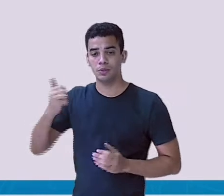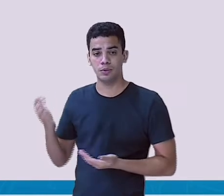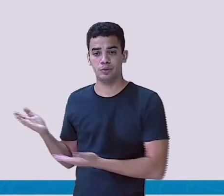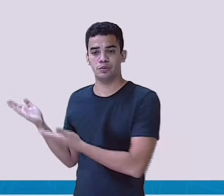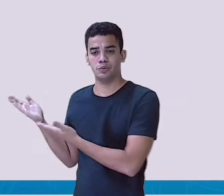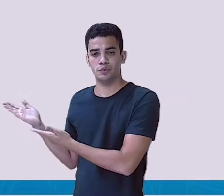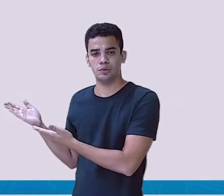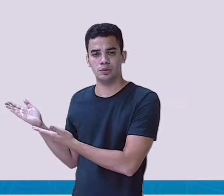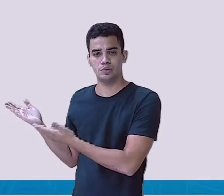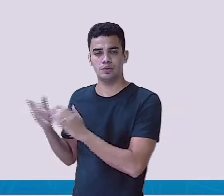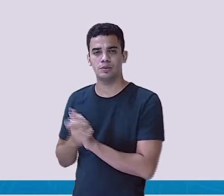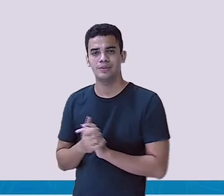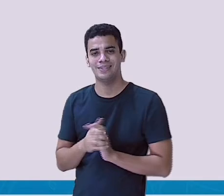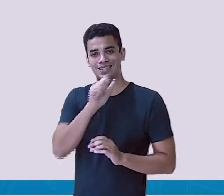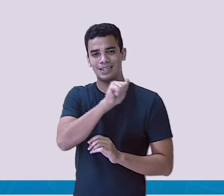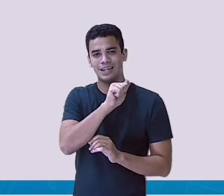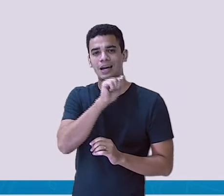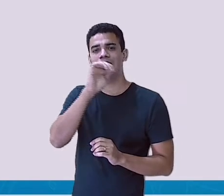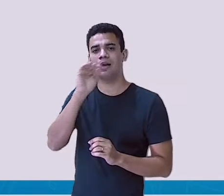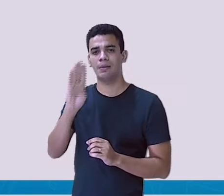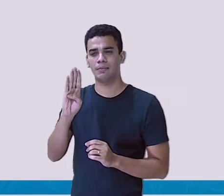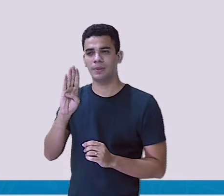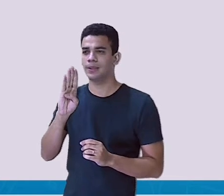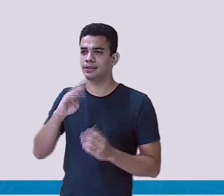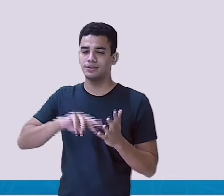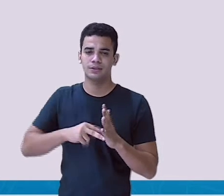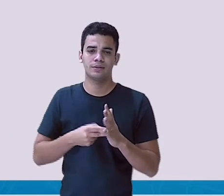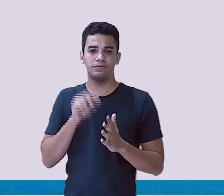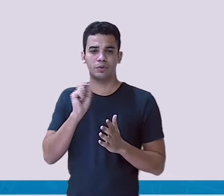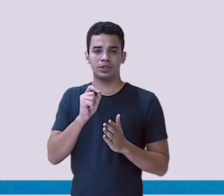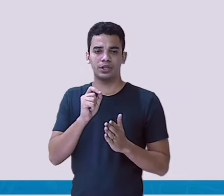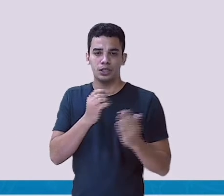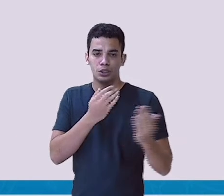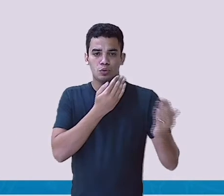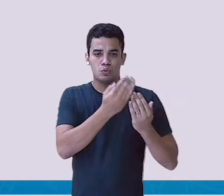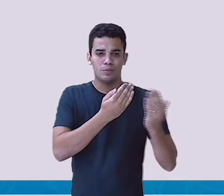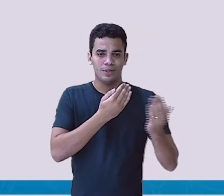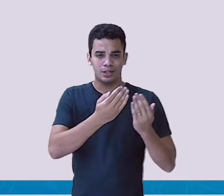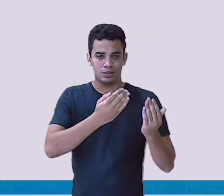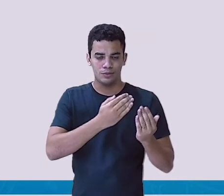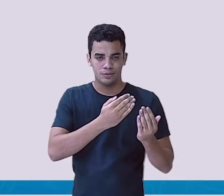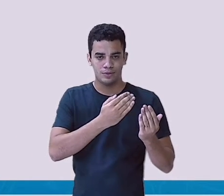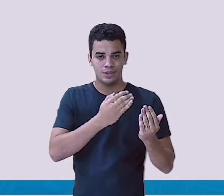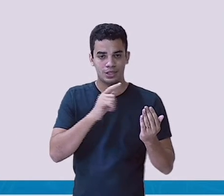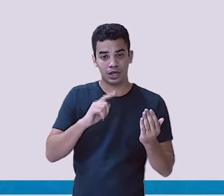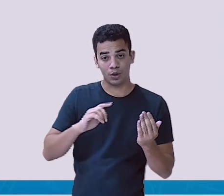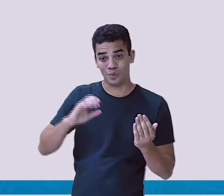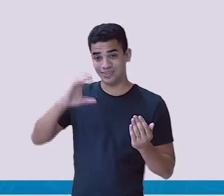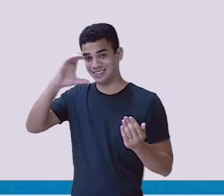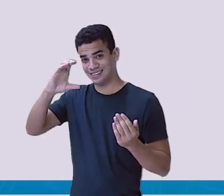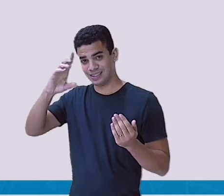ele é congruente a este lado aqui, olha, CD.